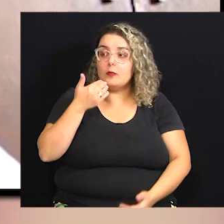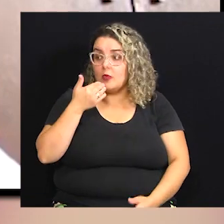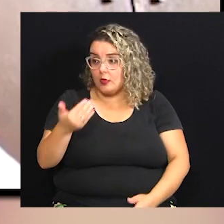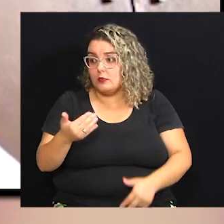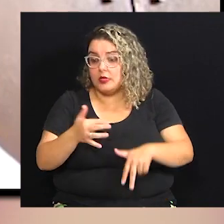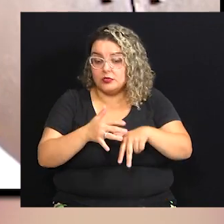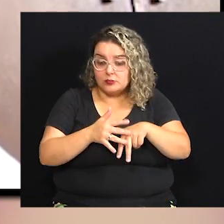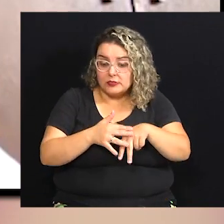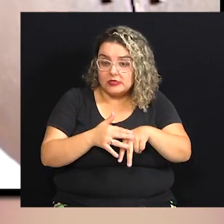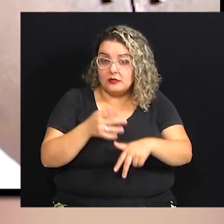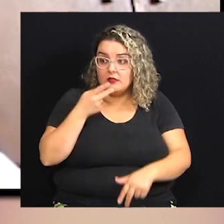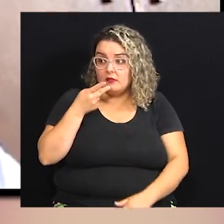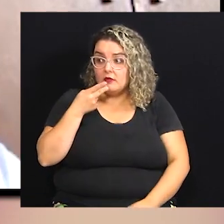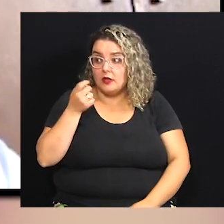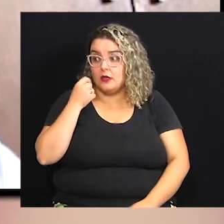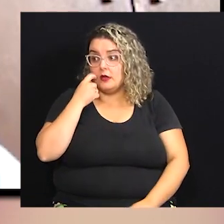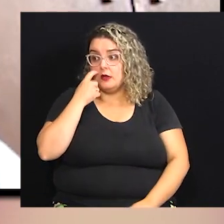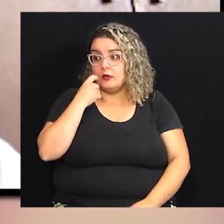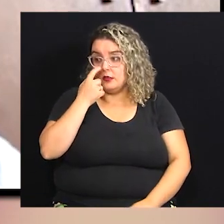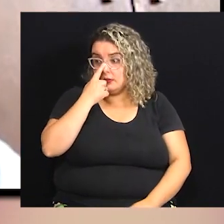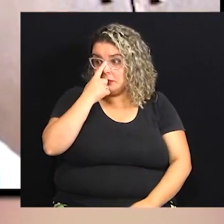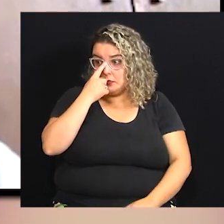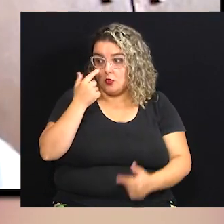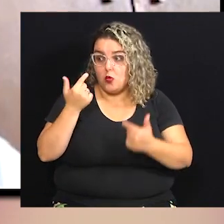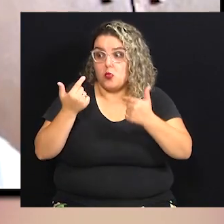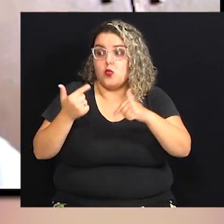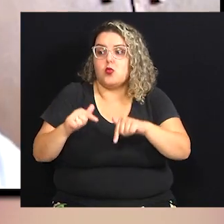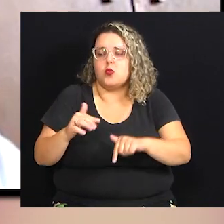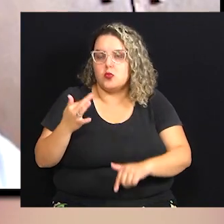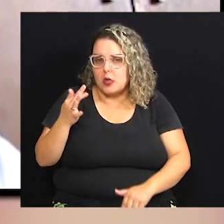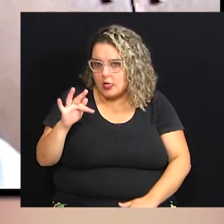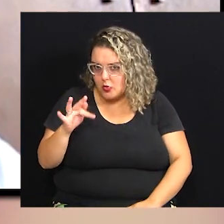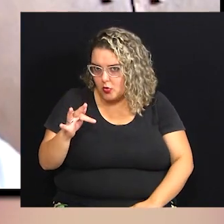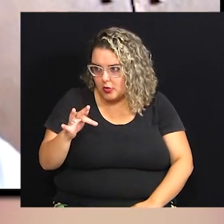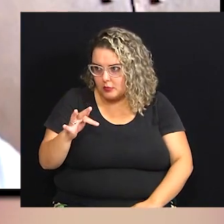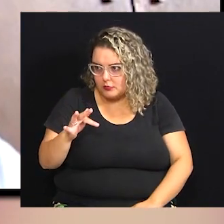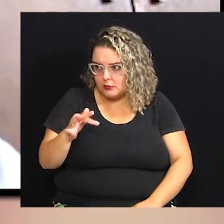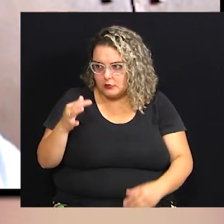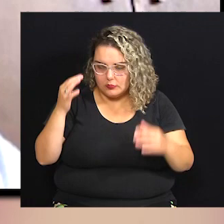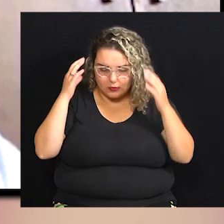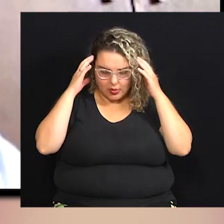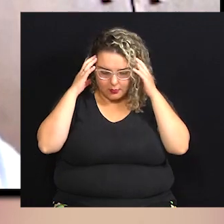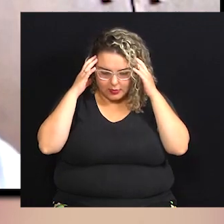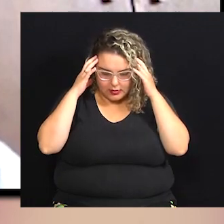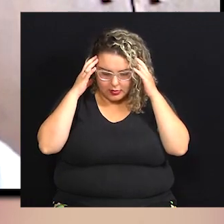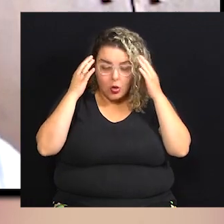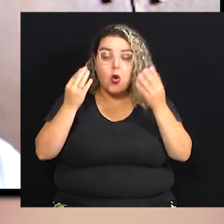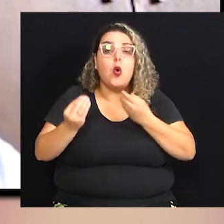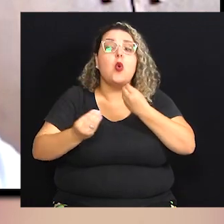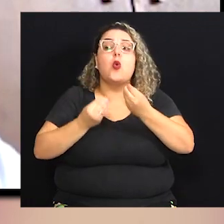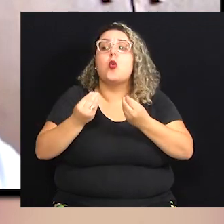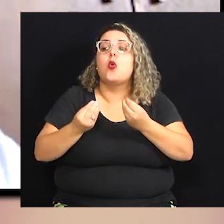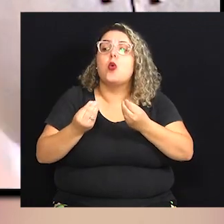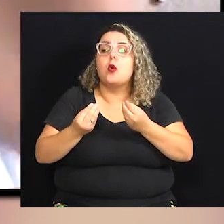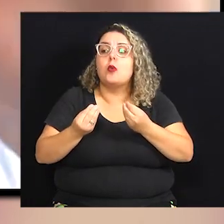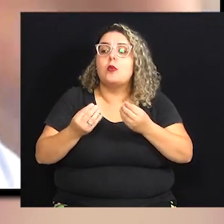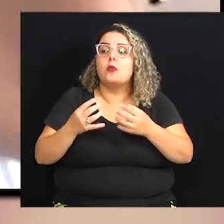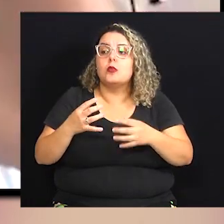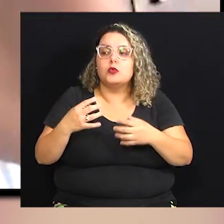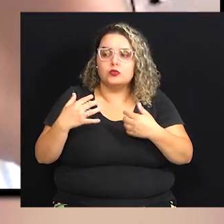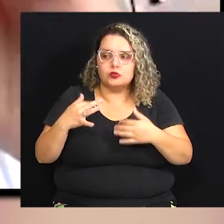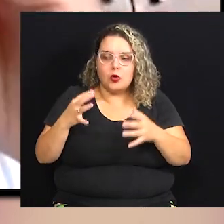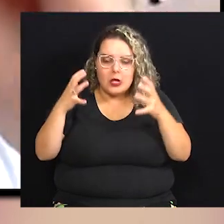sempre para o paciente falar, que é aonde dói na cabeça, de que forma que dói, se é